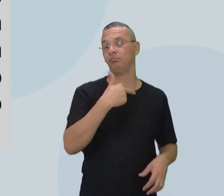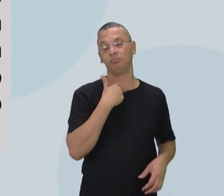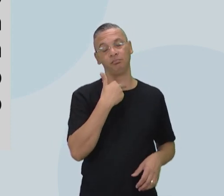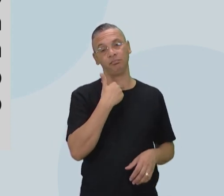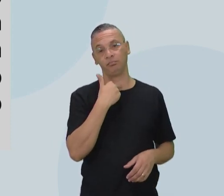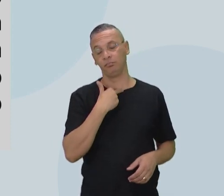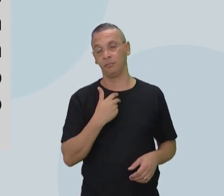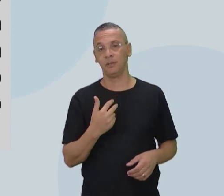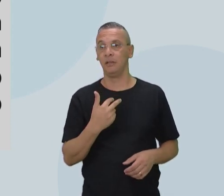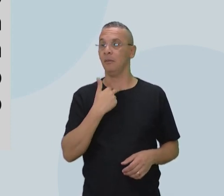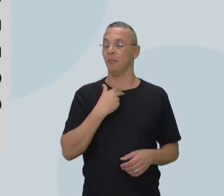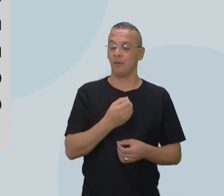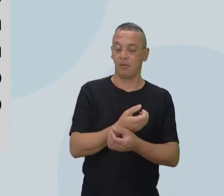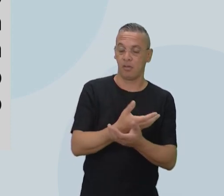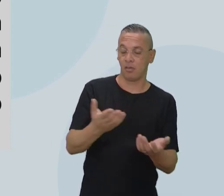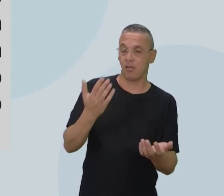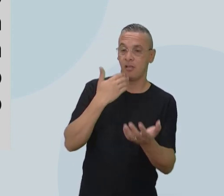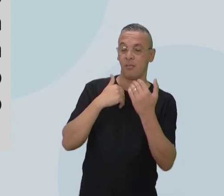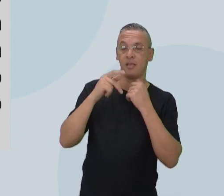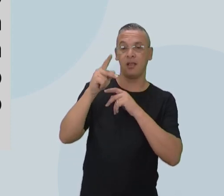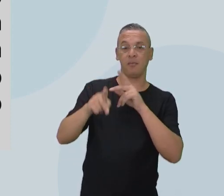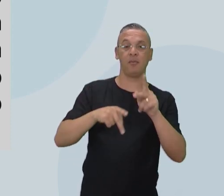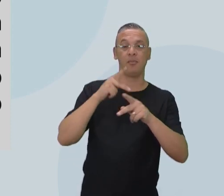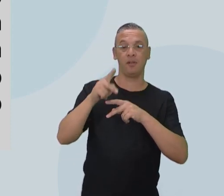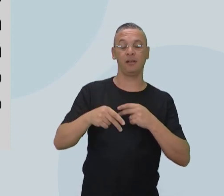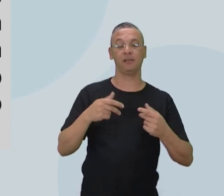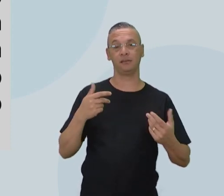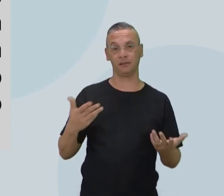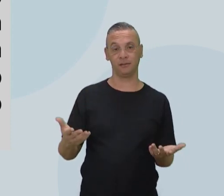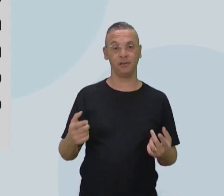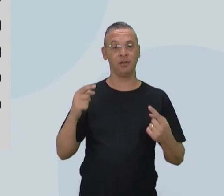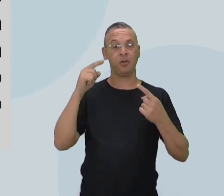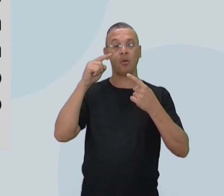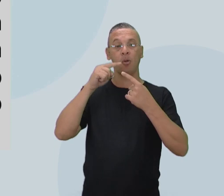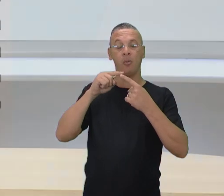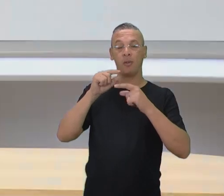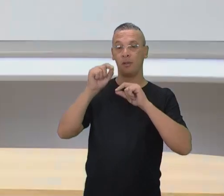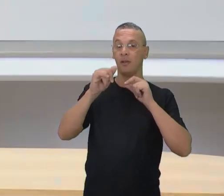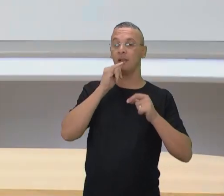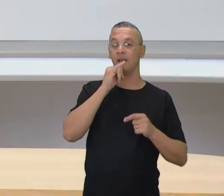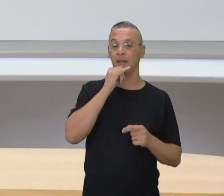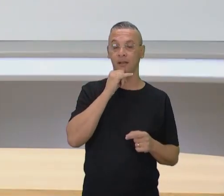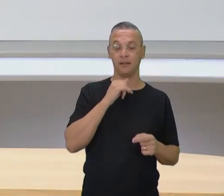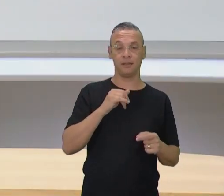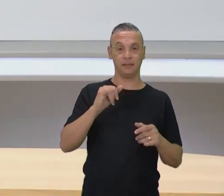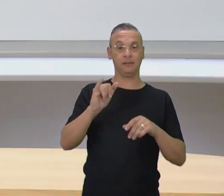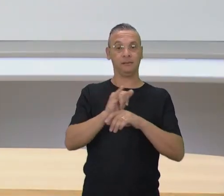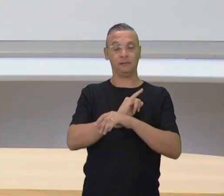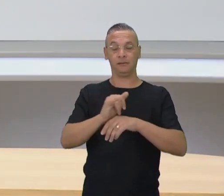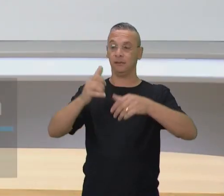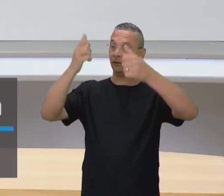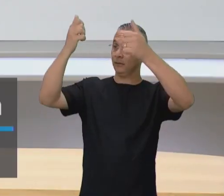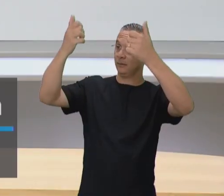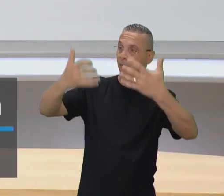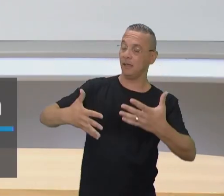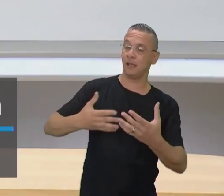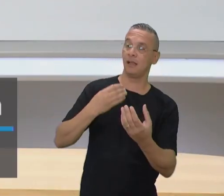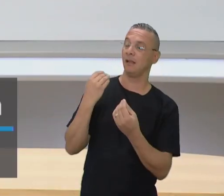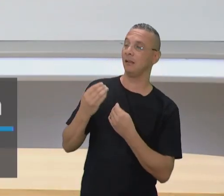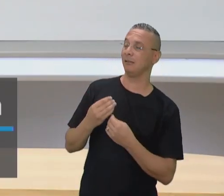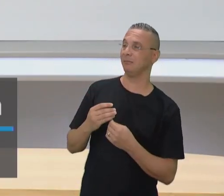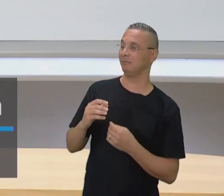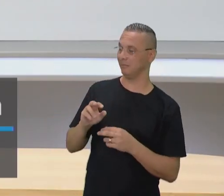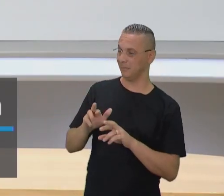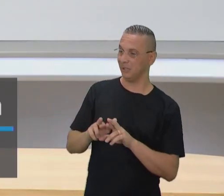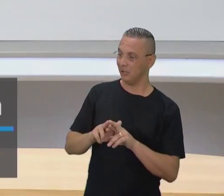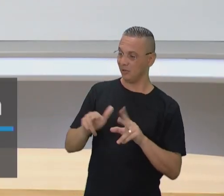teríamos condições de alimentar a população no planeta. Então ele já traz aqui o quê? Um argumento de oposto